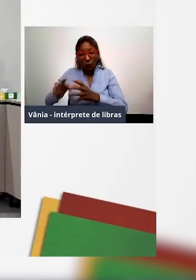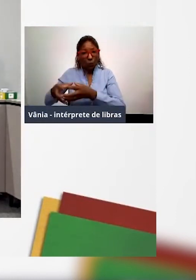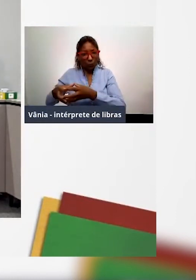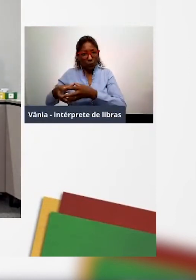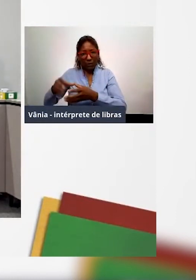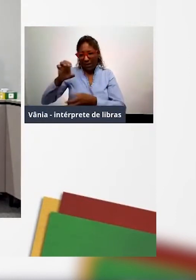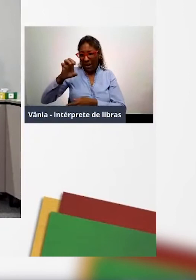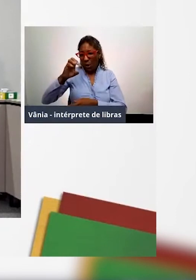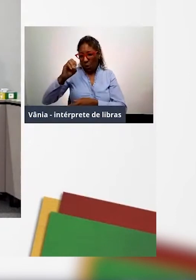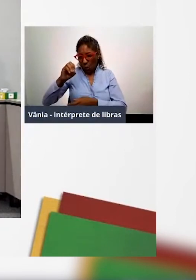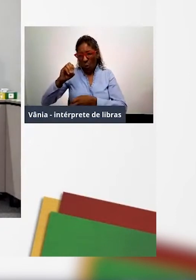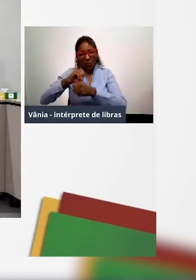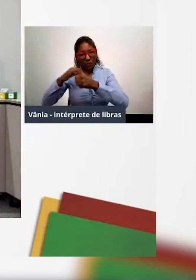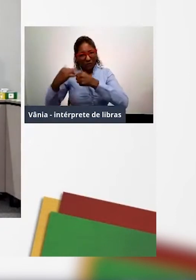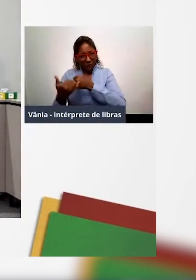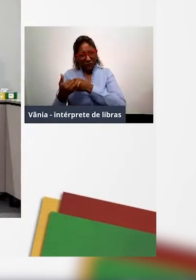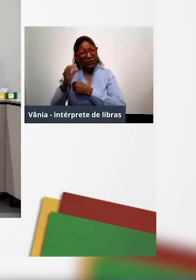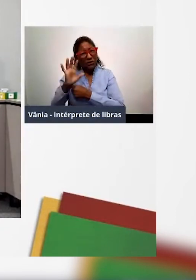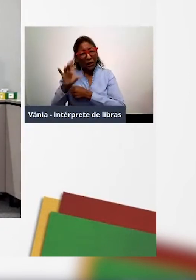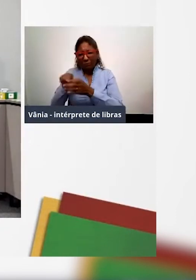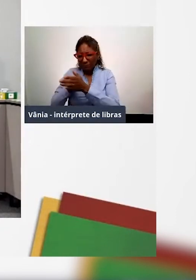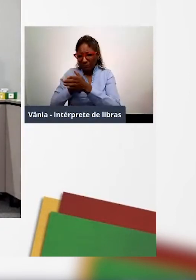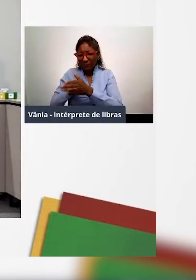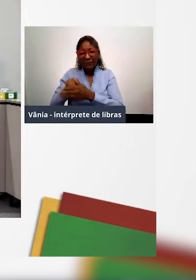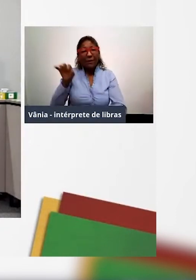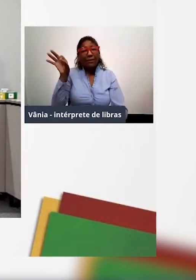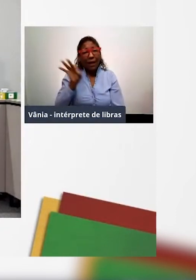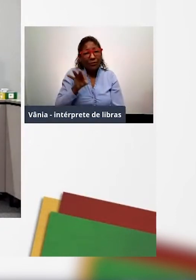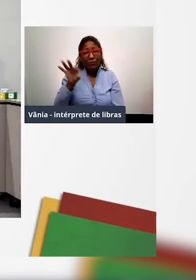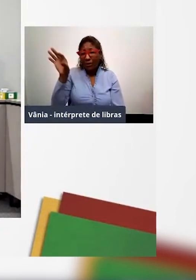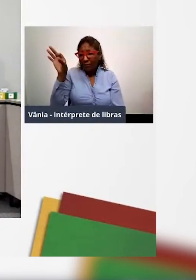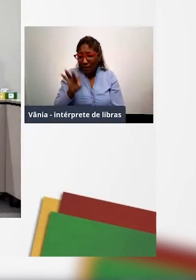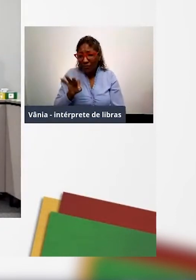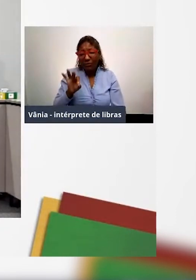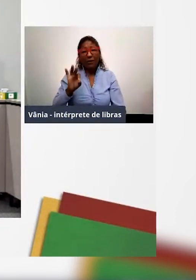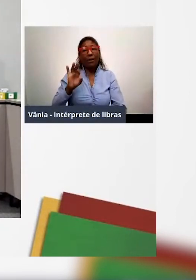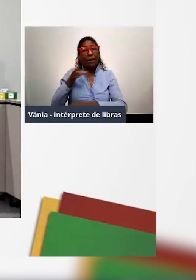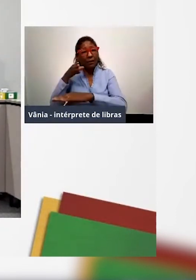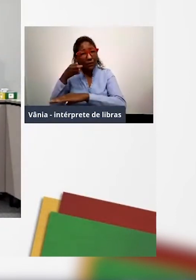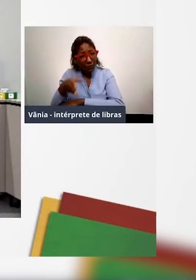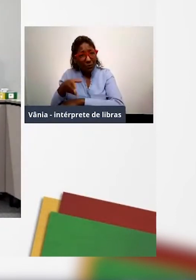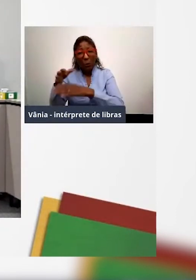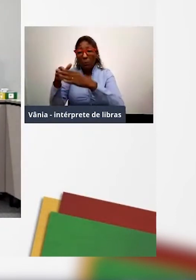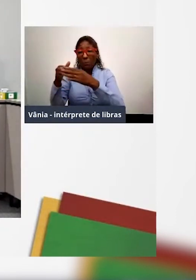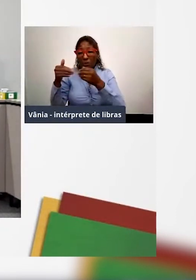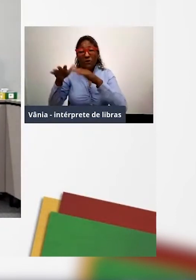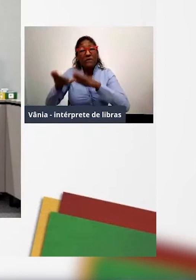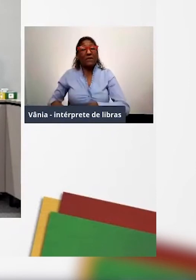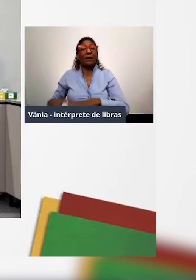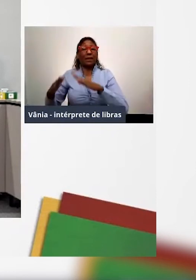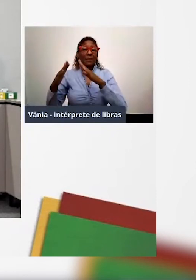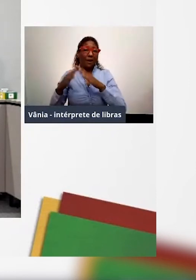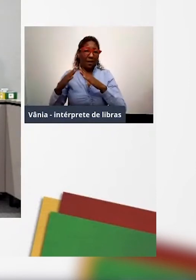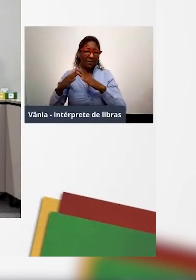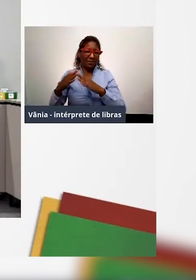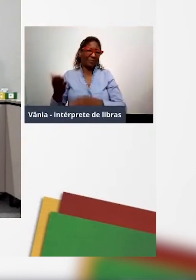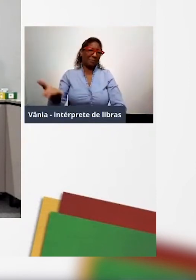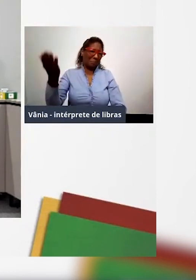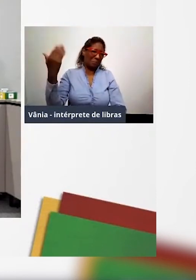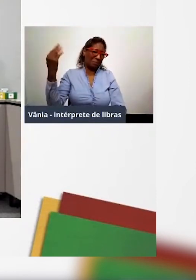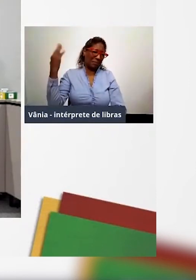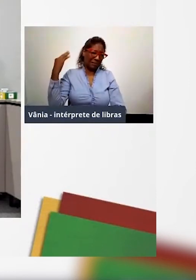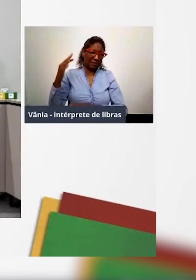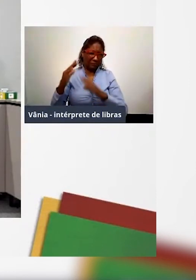EpiCovid as taxas de atendimento ao pedido de ficar em casa lá do início da